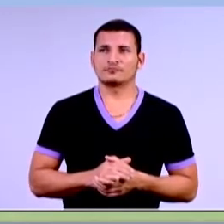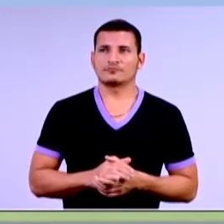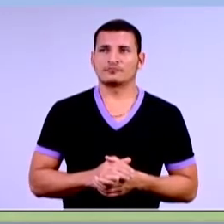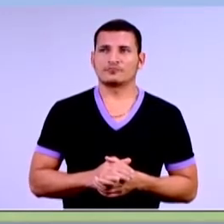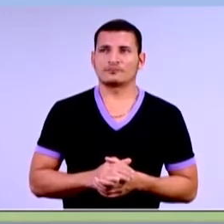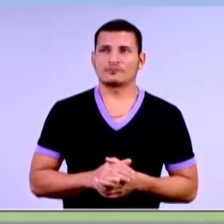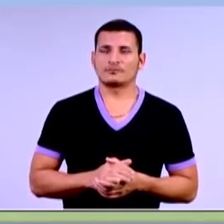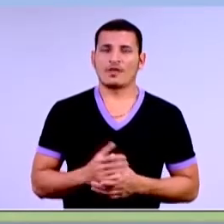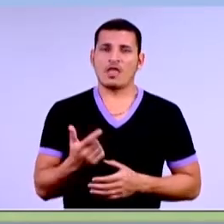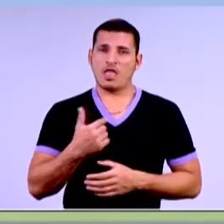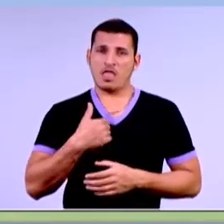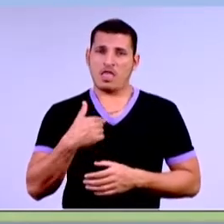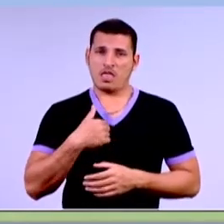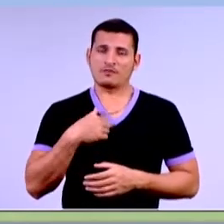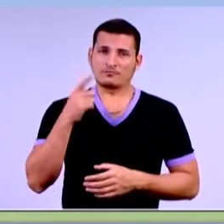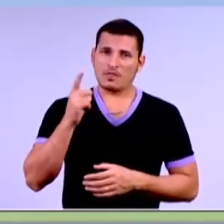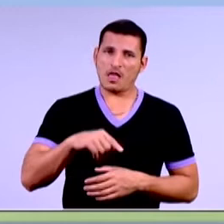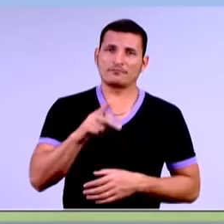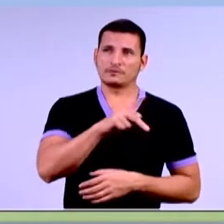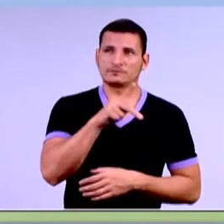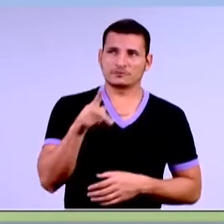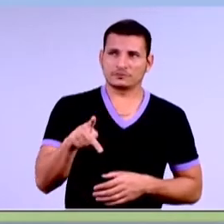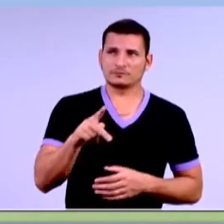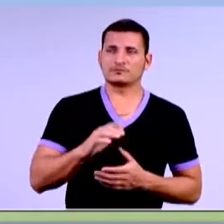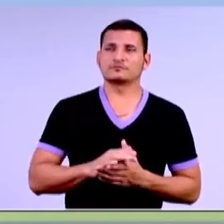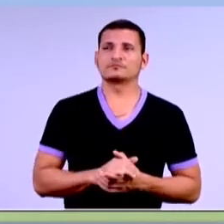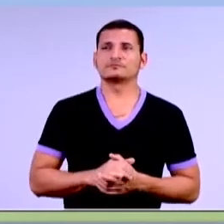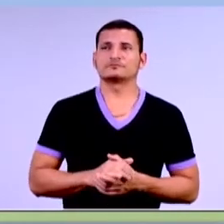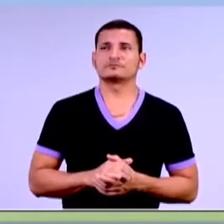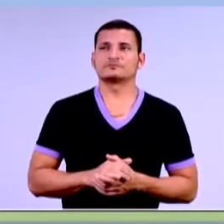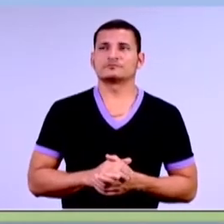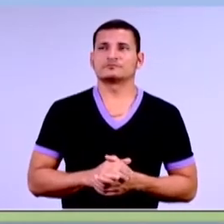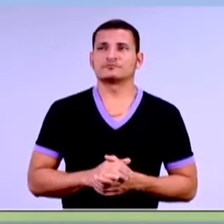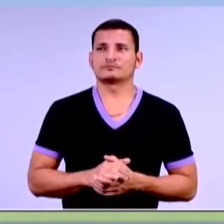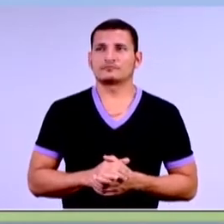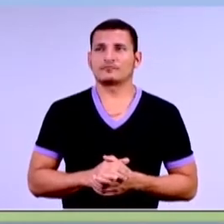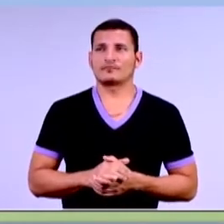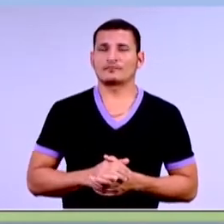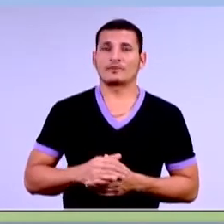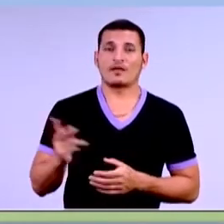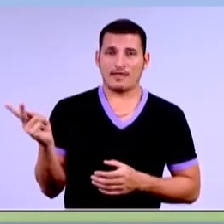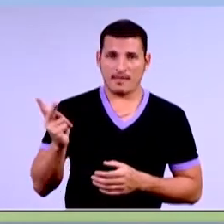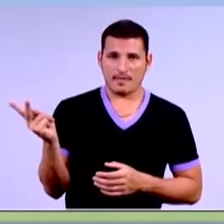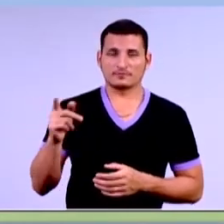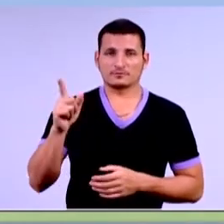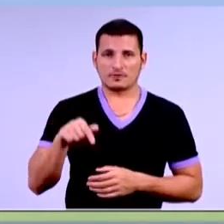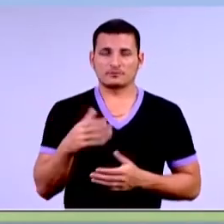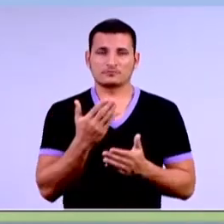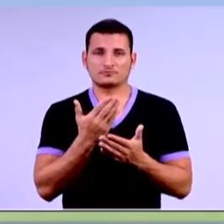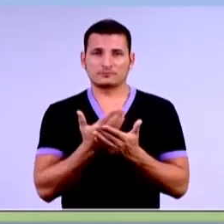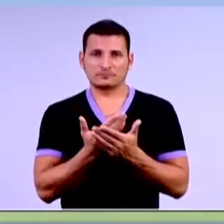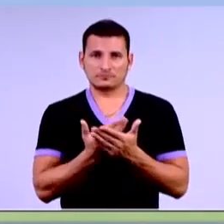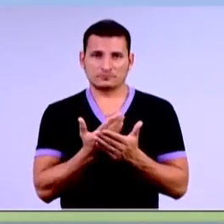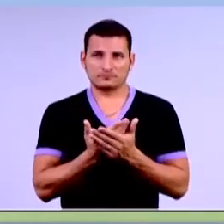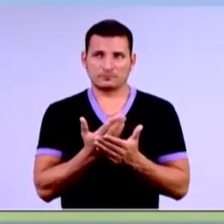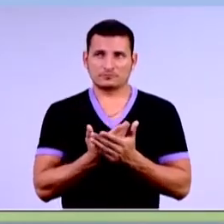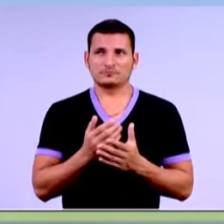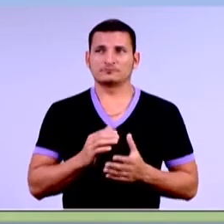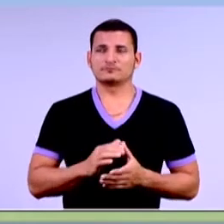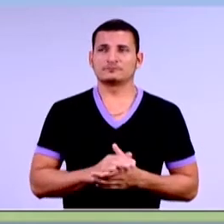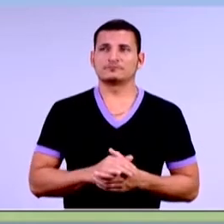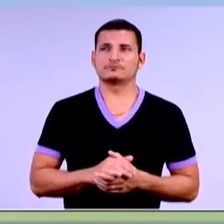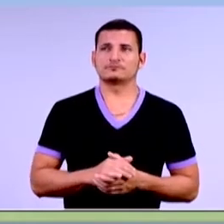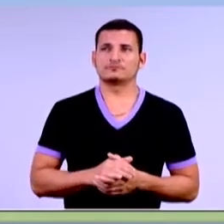eu era professora ae rosa teacher eles eram estudantes de em